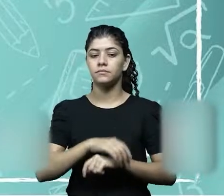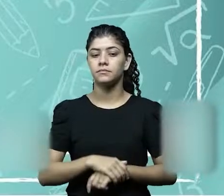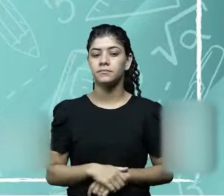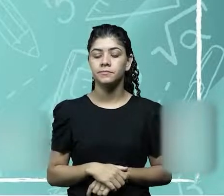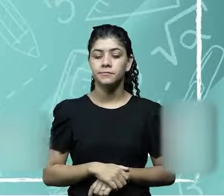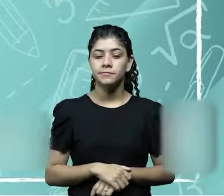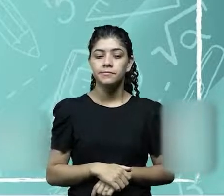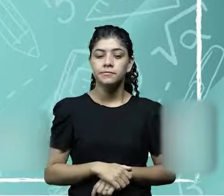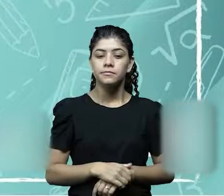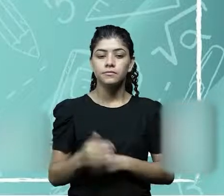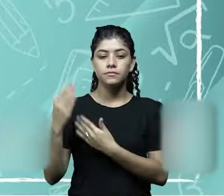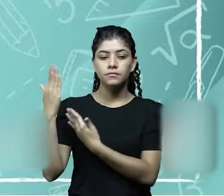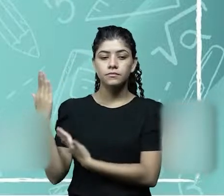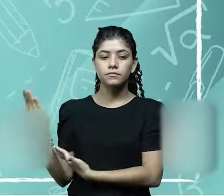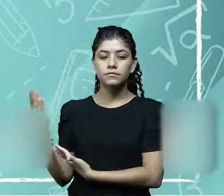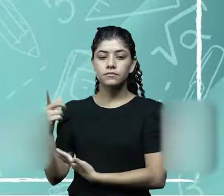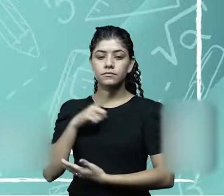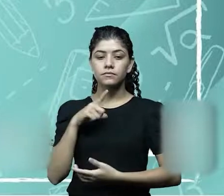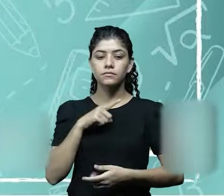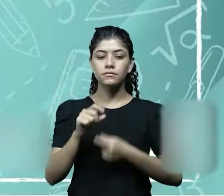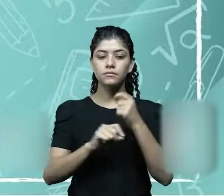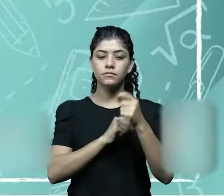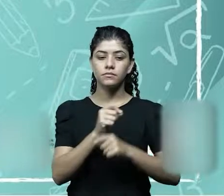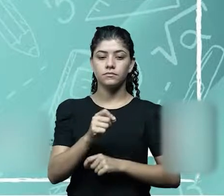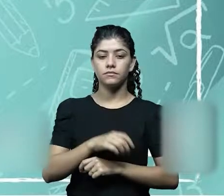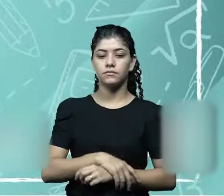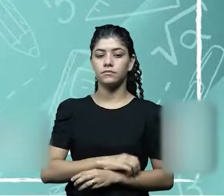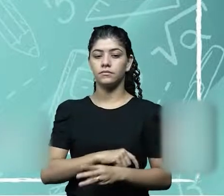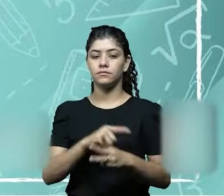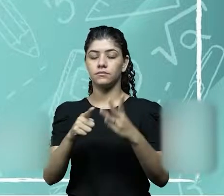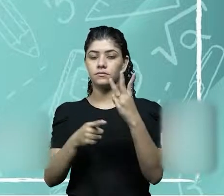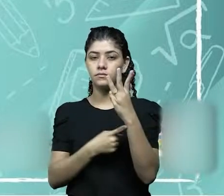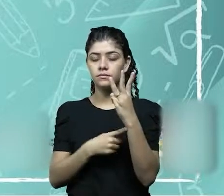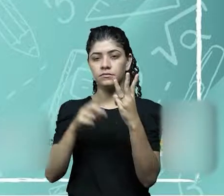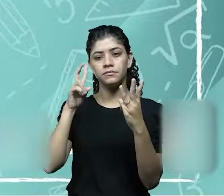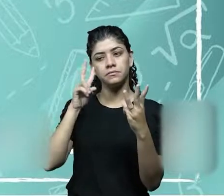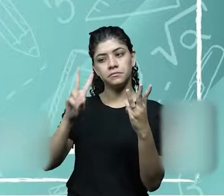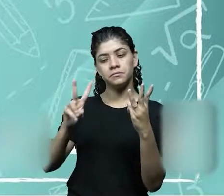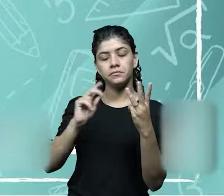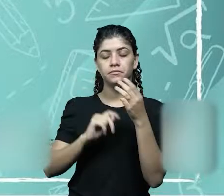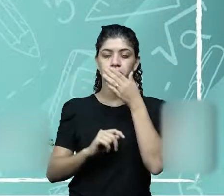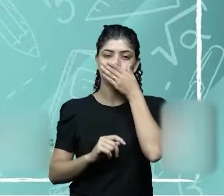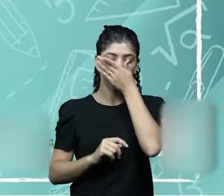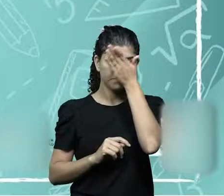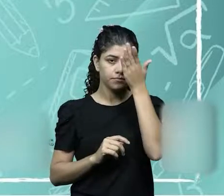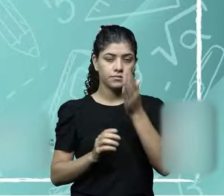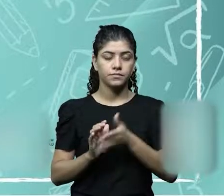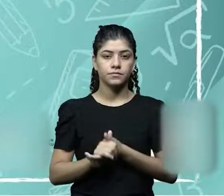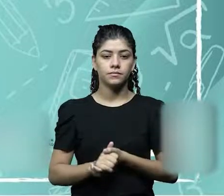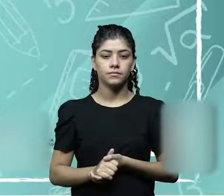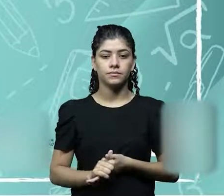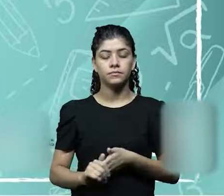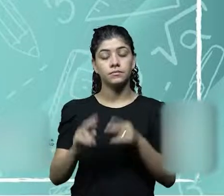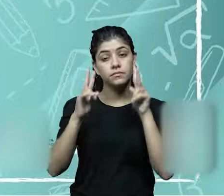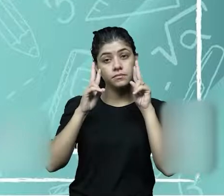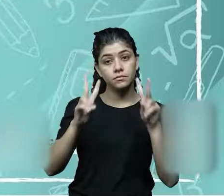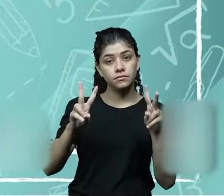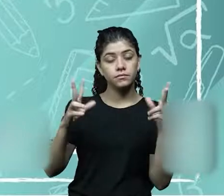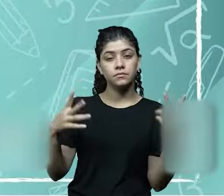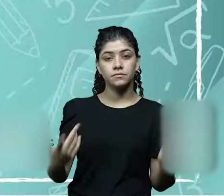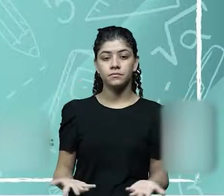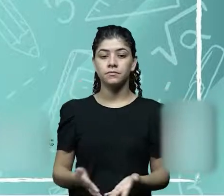em que se está medindo o objeto. Então aqui nós temos 3 pontos de vista diferentes do